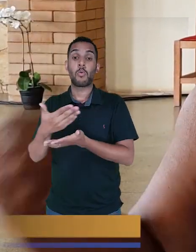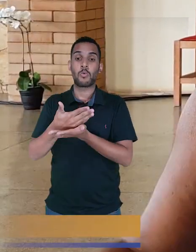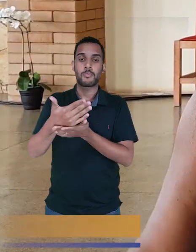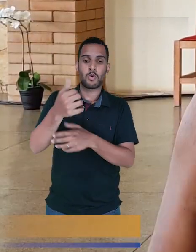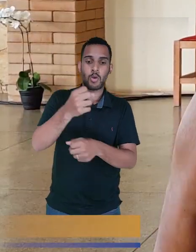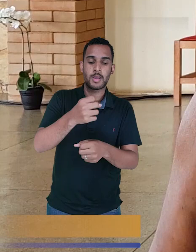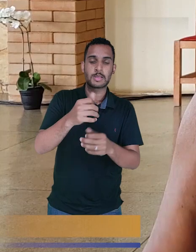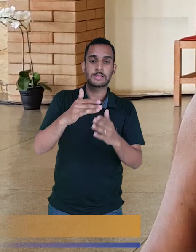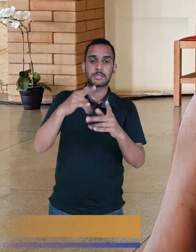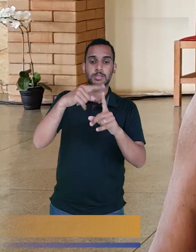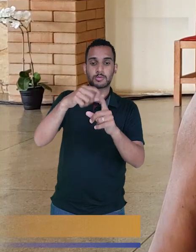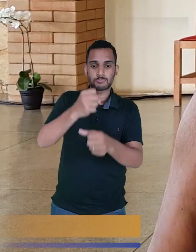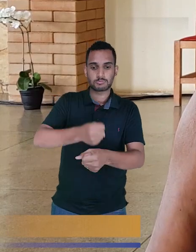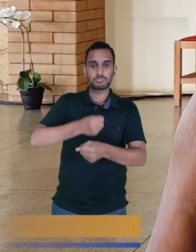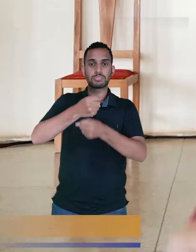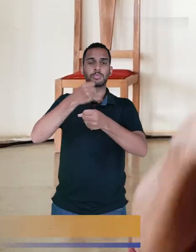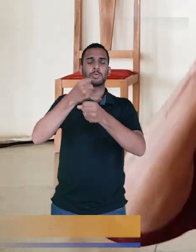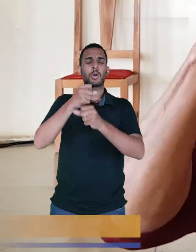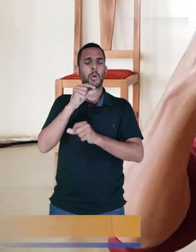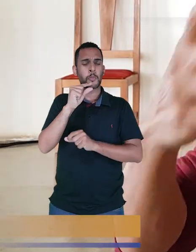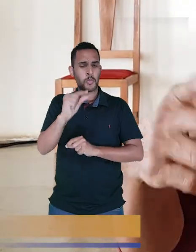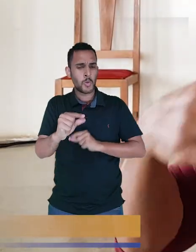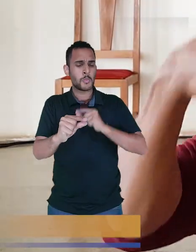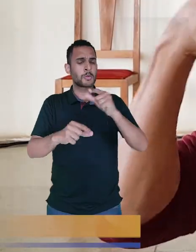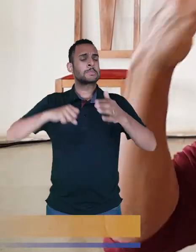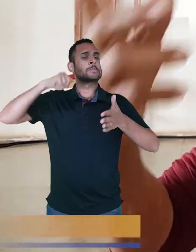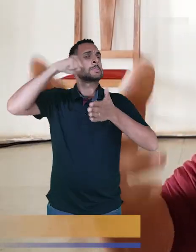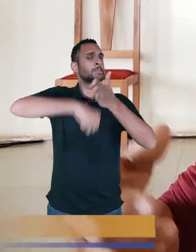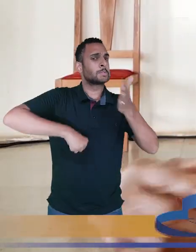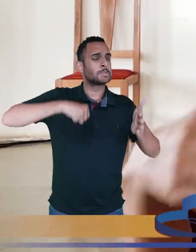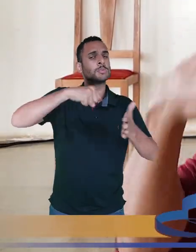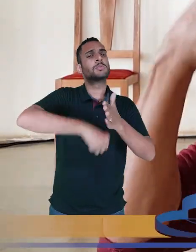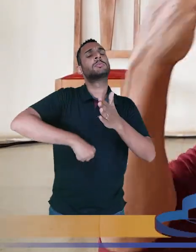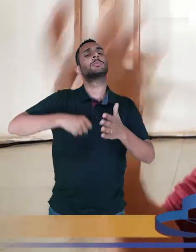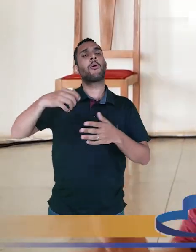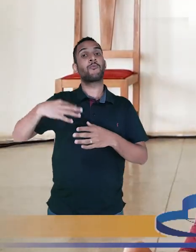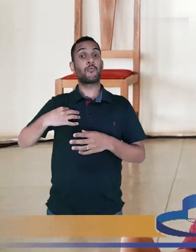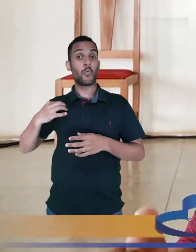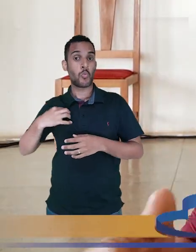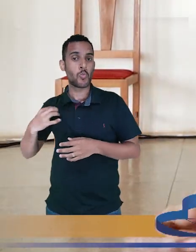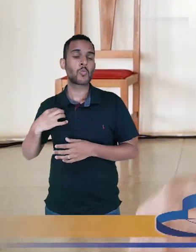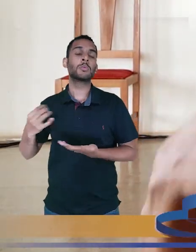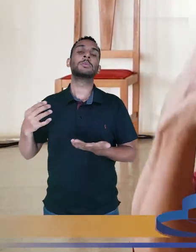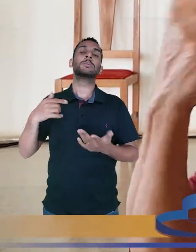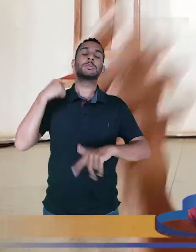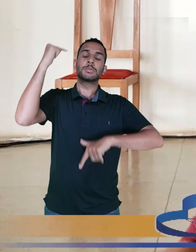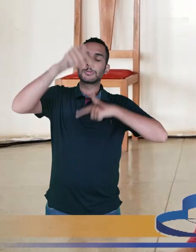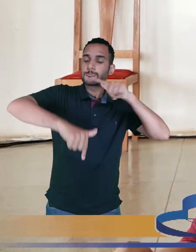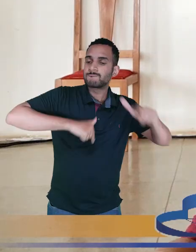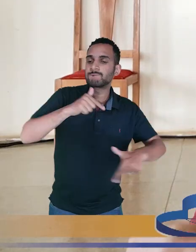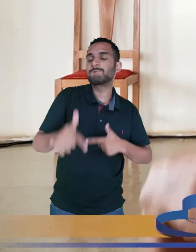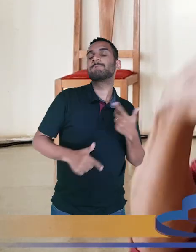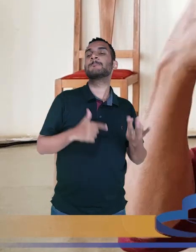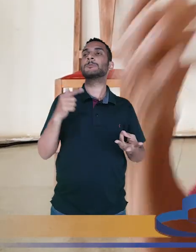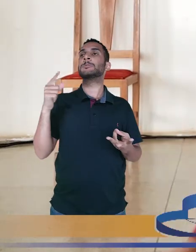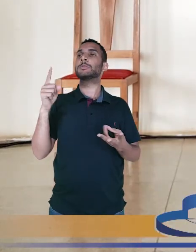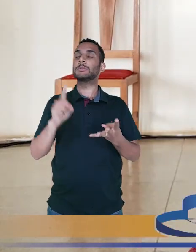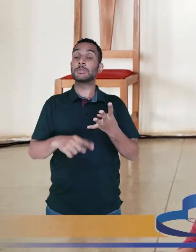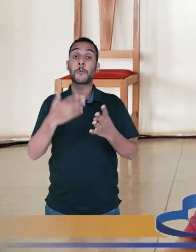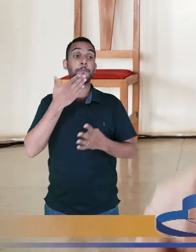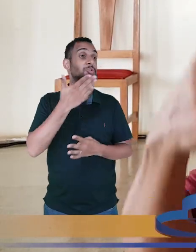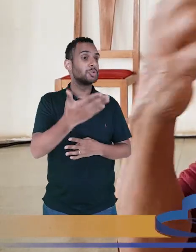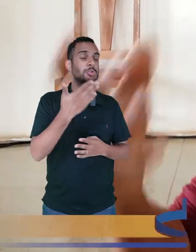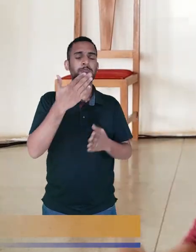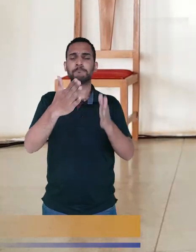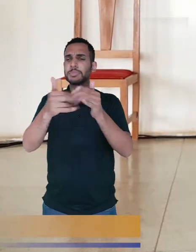depois começou a construção da igreja. Foi aos poucos, com muita luta, com muita doação, com muito trabalho, a gente fazia mutirão, a